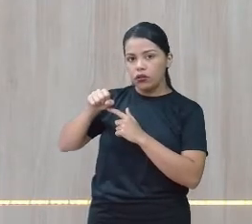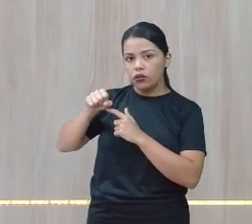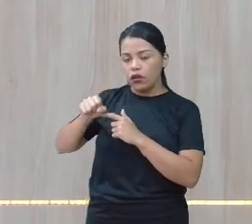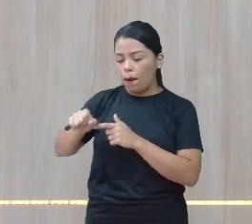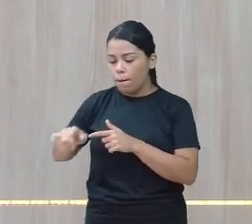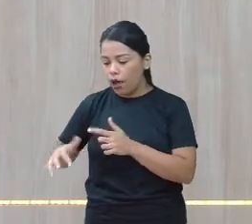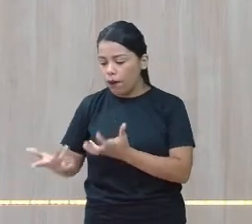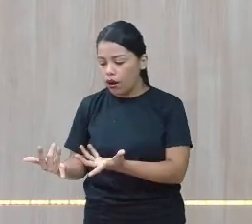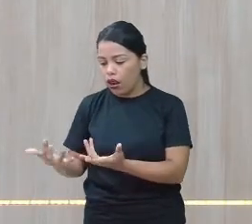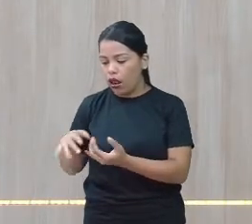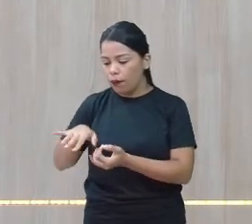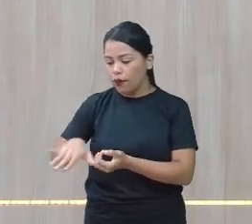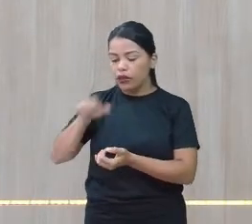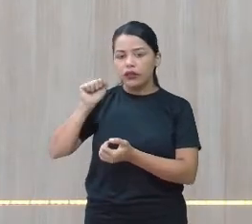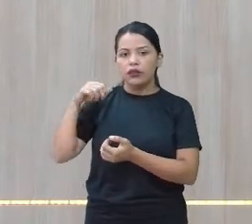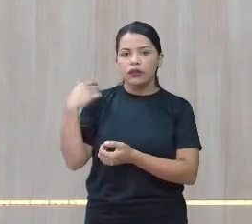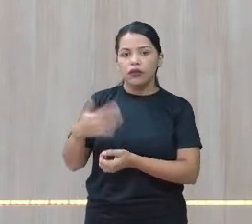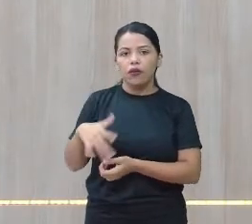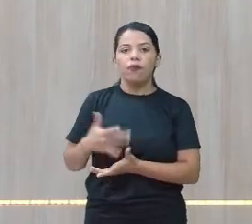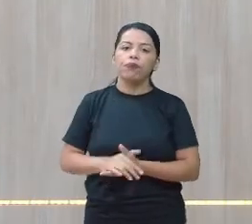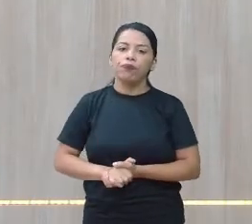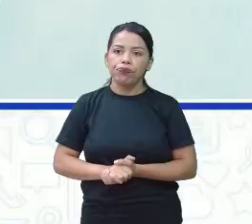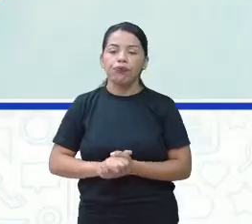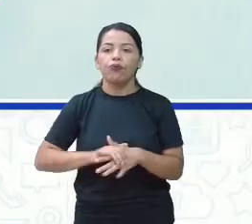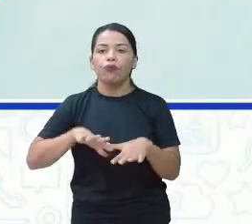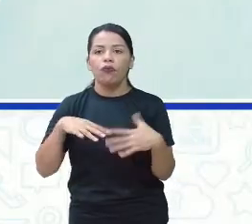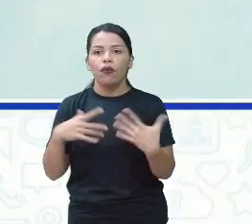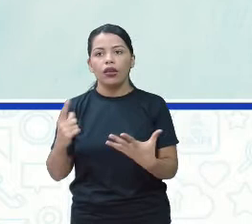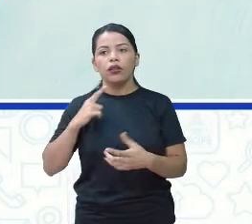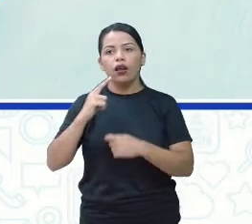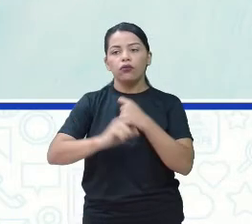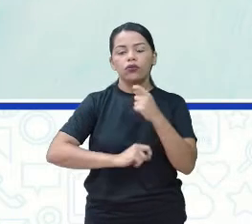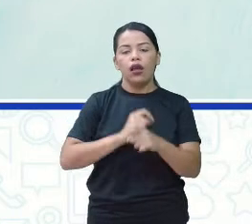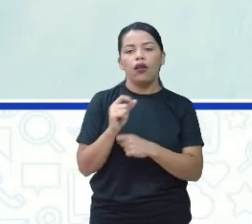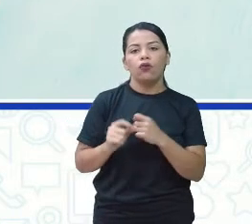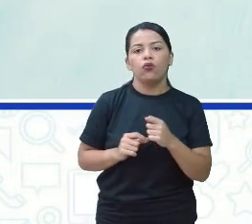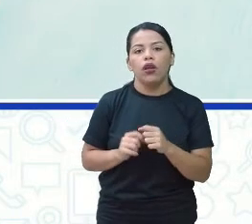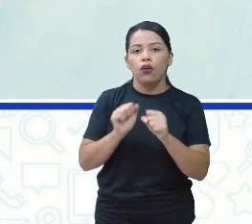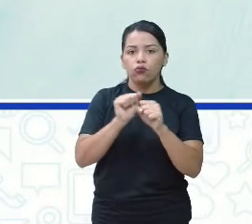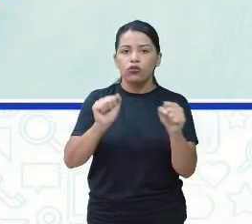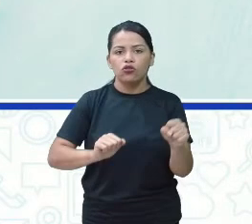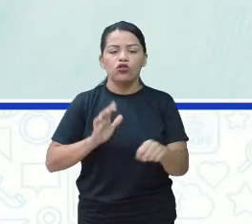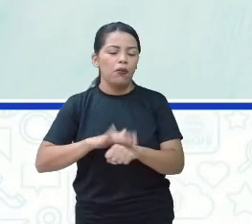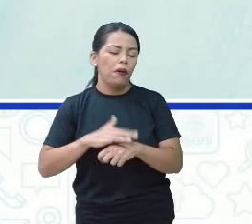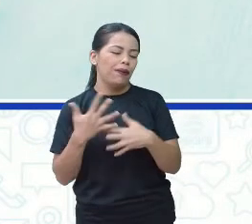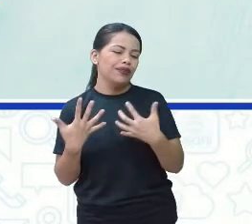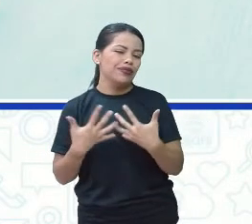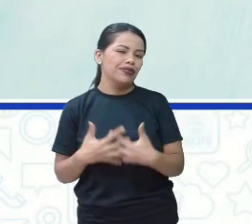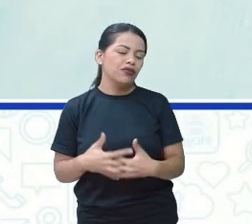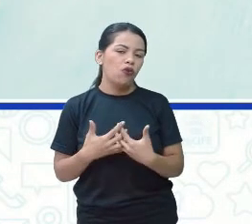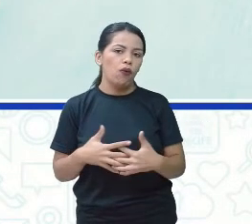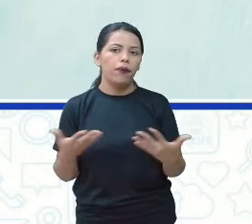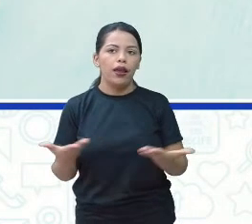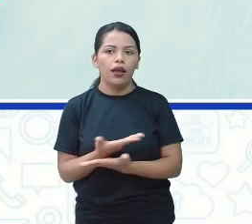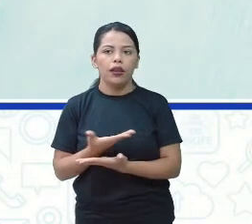Nós temos agora aí um esquema bem mais complexo. O que ele diz? Por que acontece isso, né? Mais uma vez eu estou trabalhando a questão